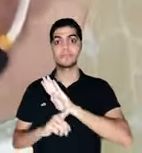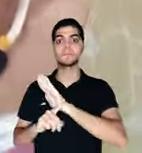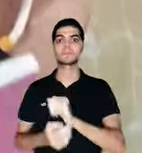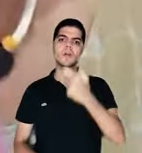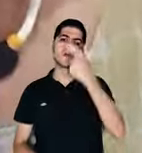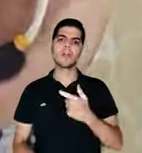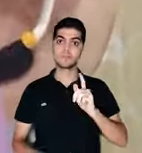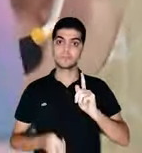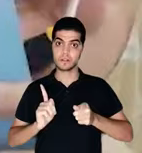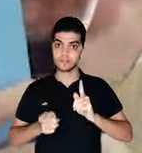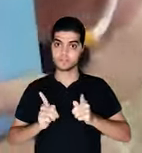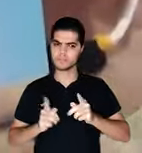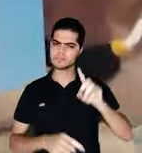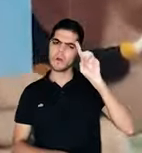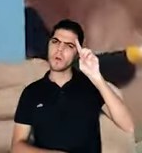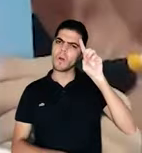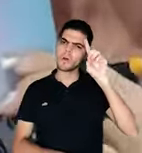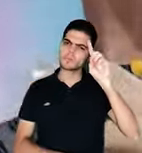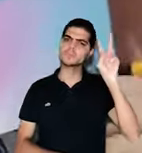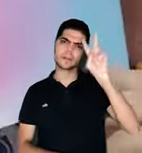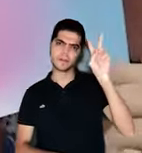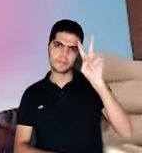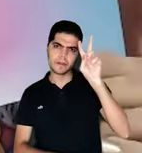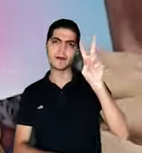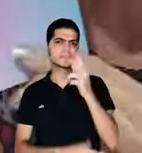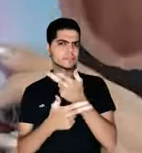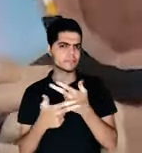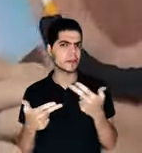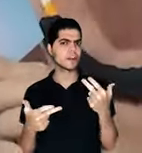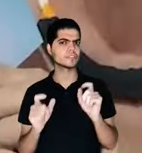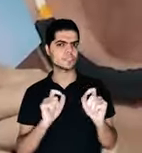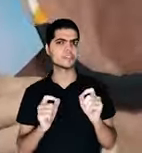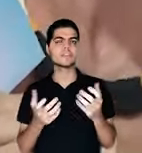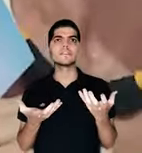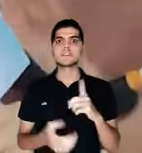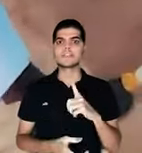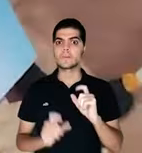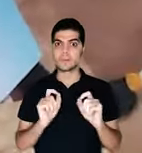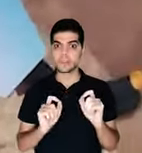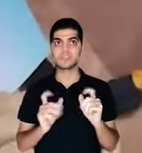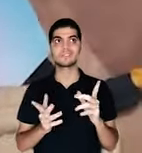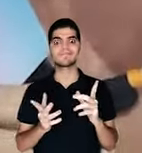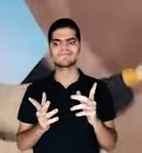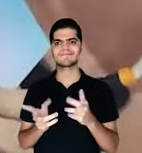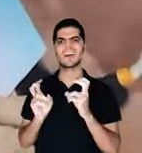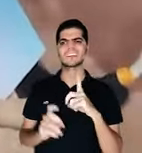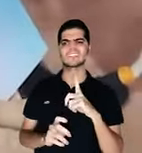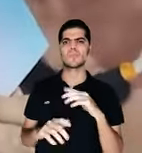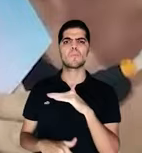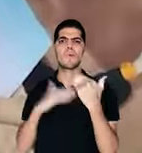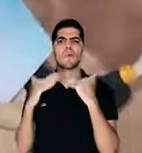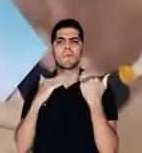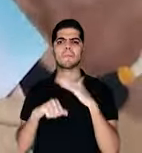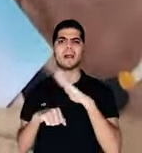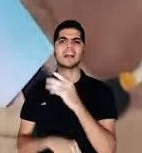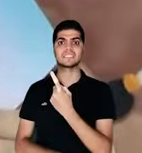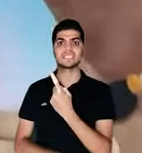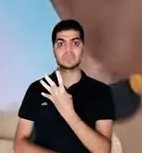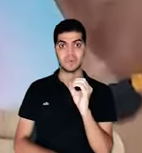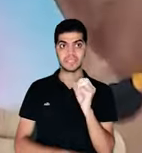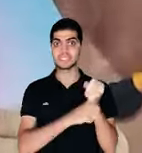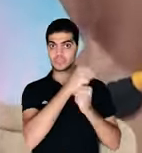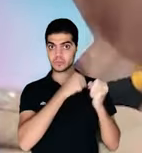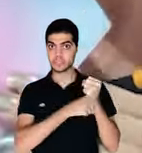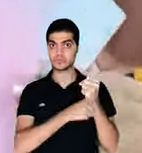eu preciso me lembrar cotidianamente dessas mais de 140 mortos que aconteceram em